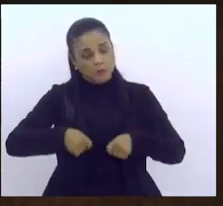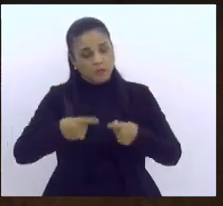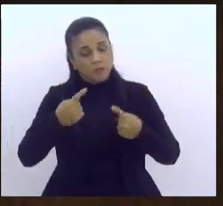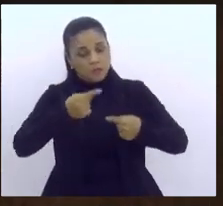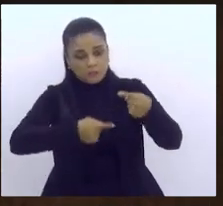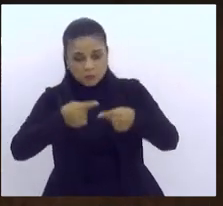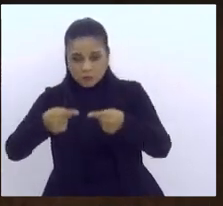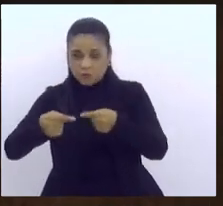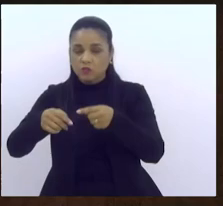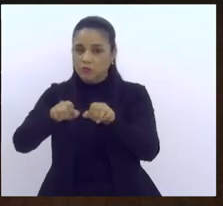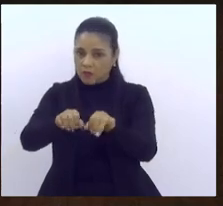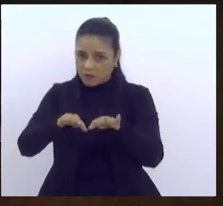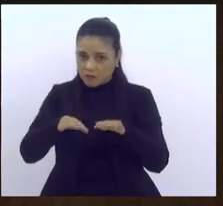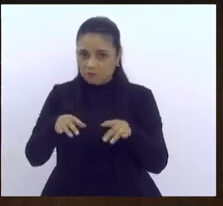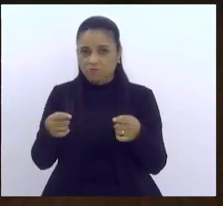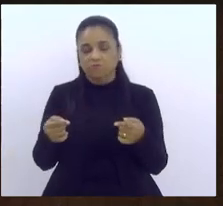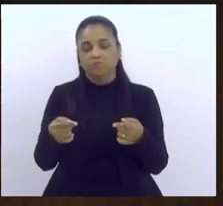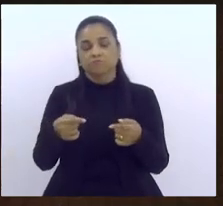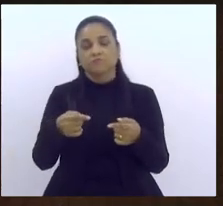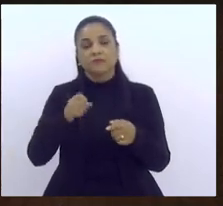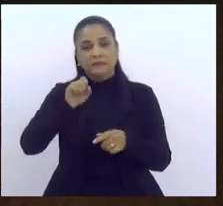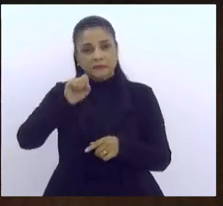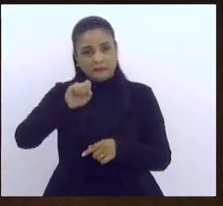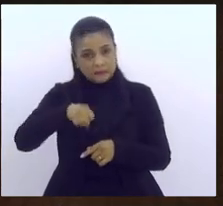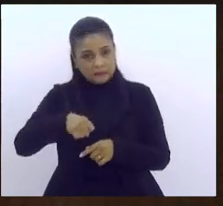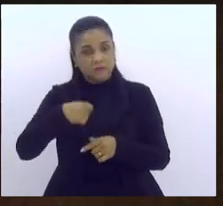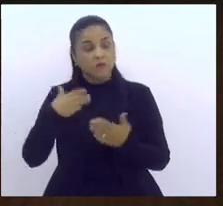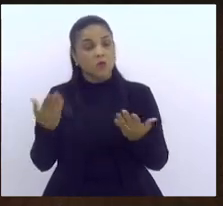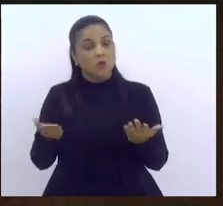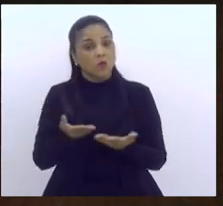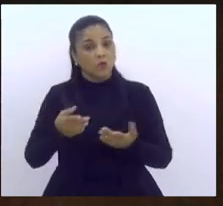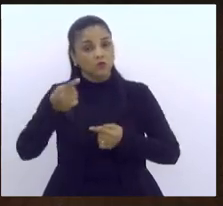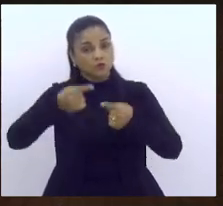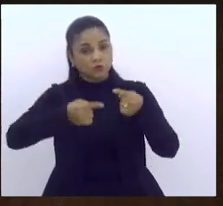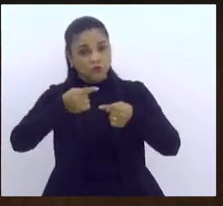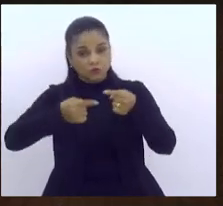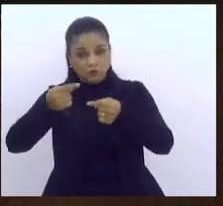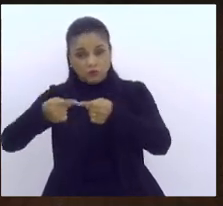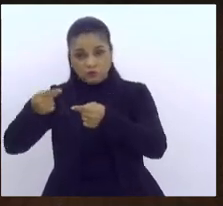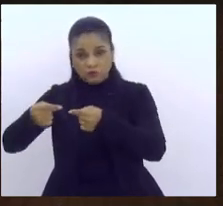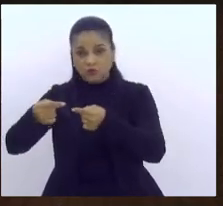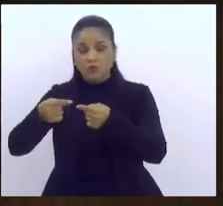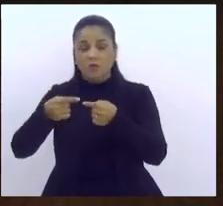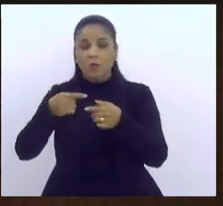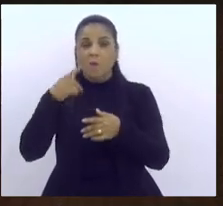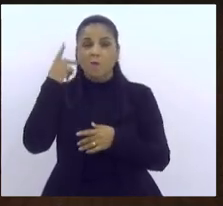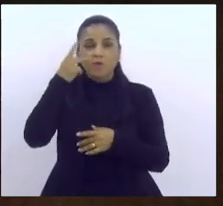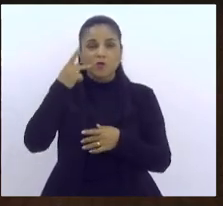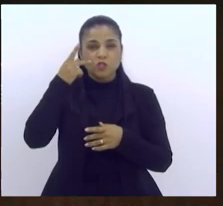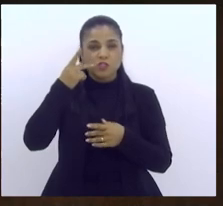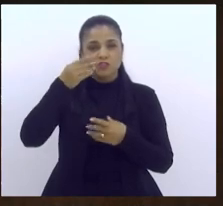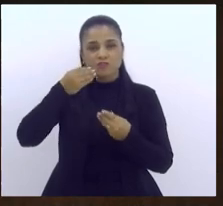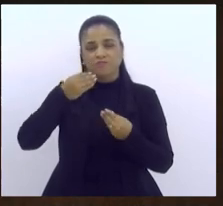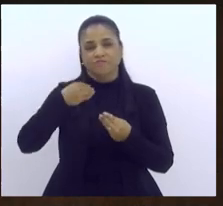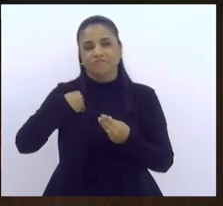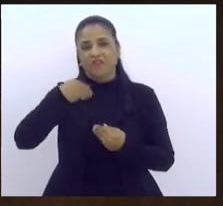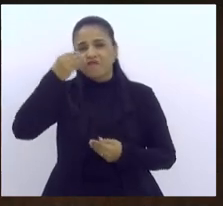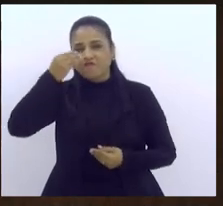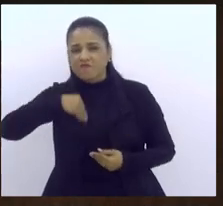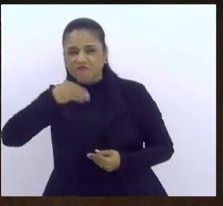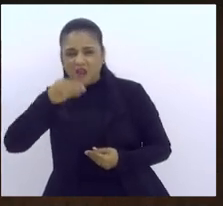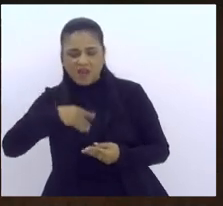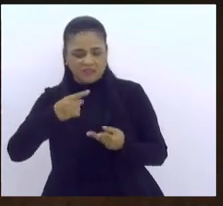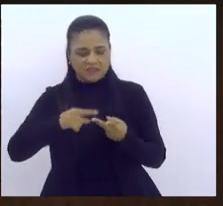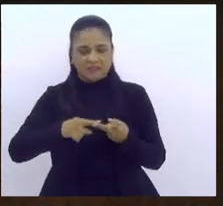nesse plenário, sim. Mas o que a gente está discutindo hoje é uma política fracassada e falida de segurança pública